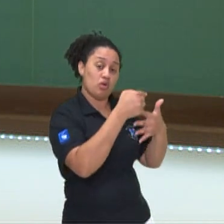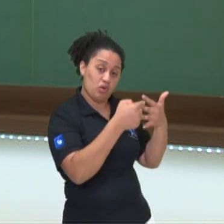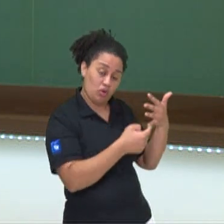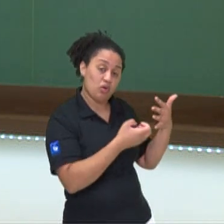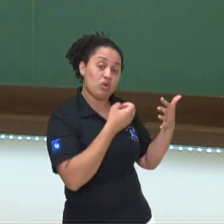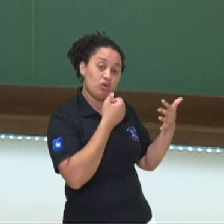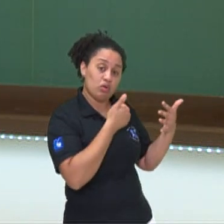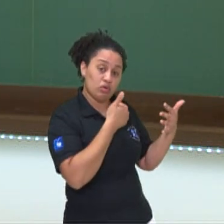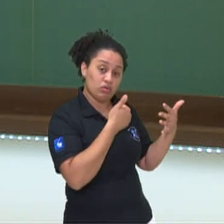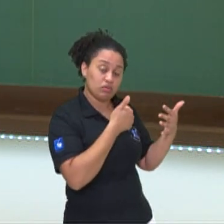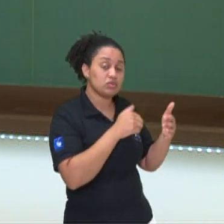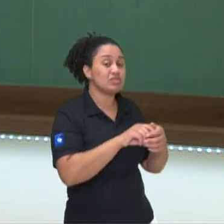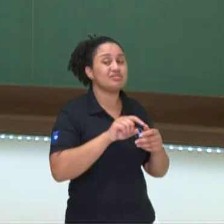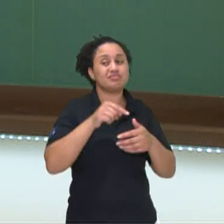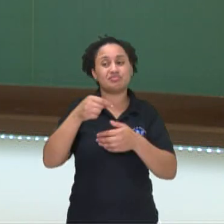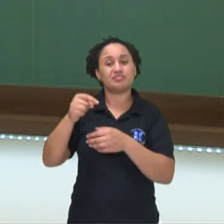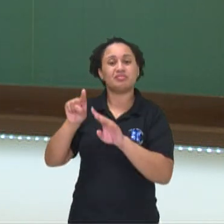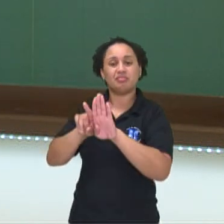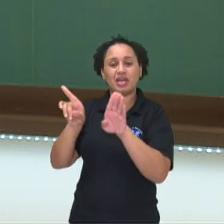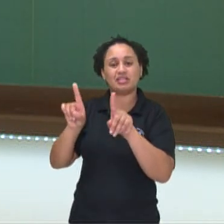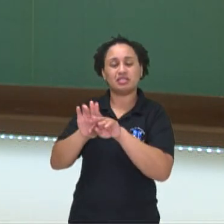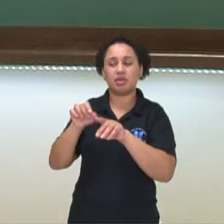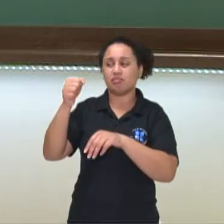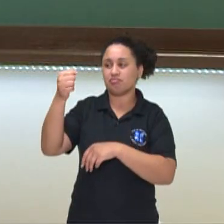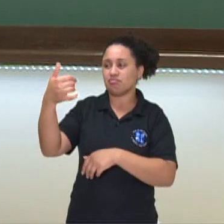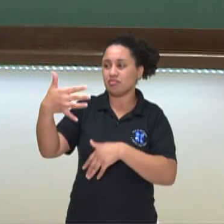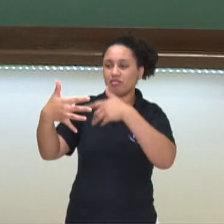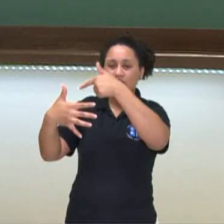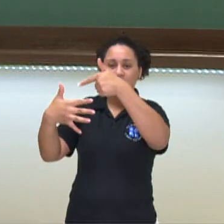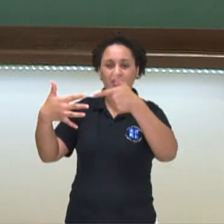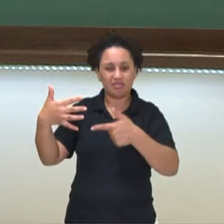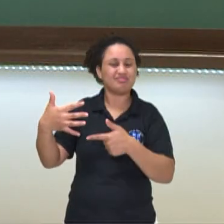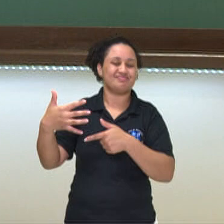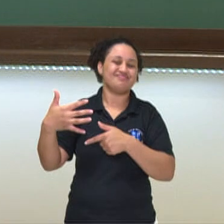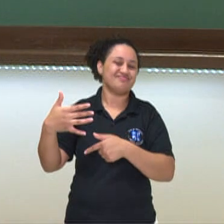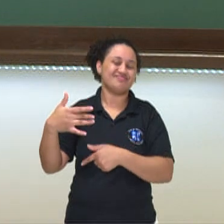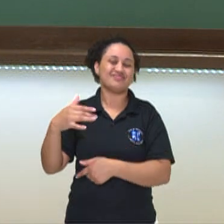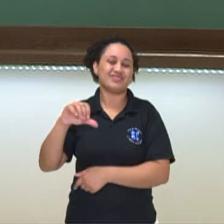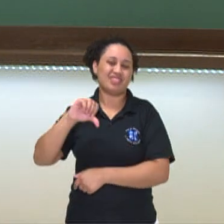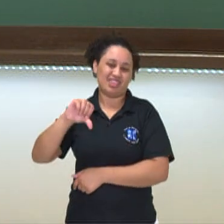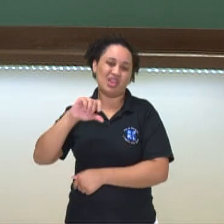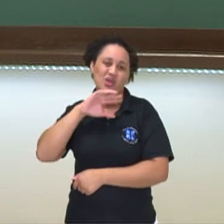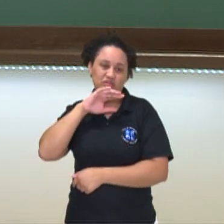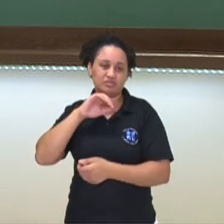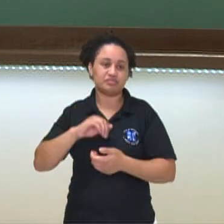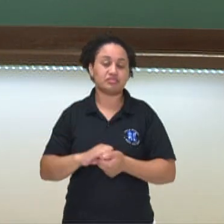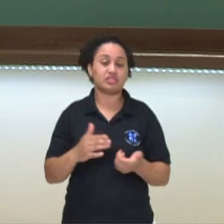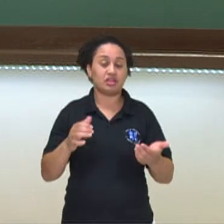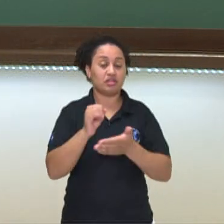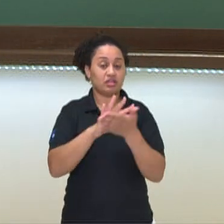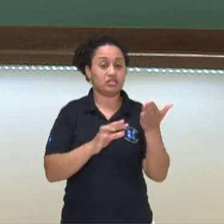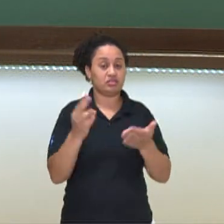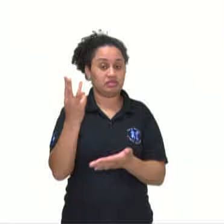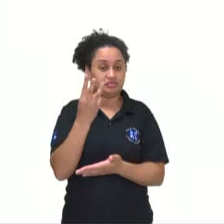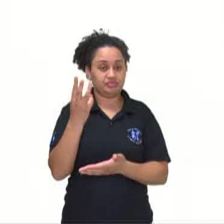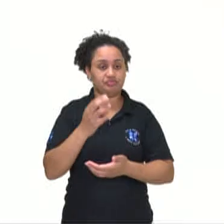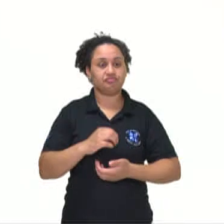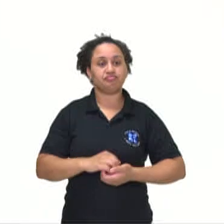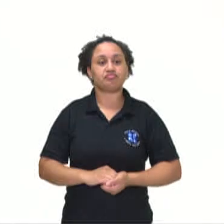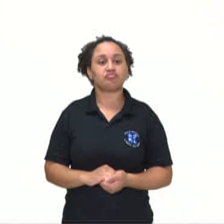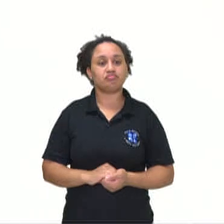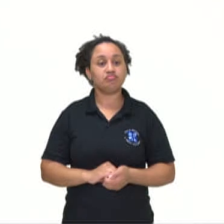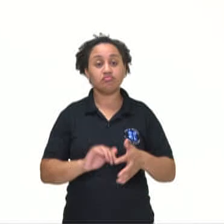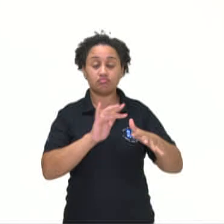negativo, como em tudo que ocorre nas nossas vidas. E agora a nossa terceira atividade. Confere na tela, As